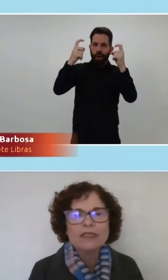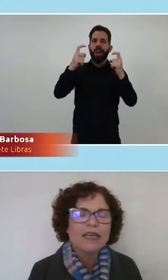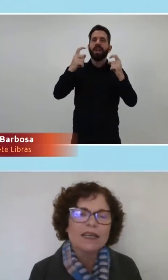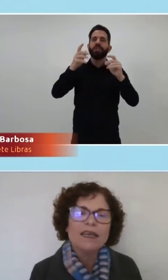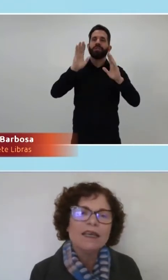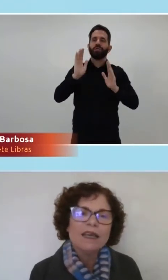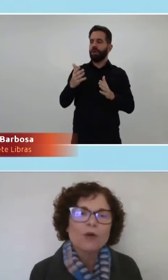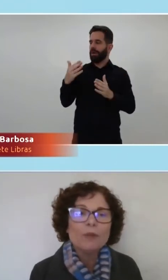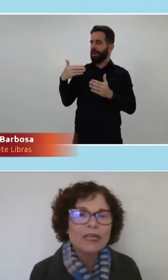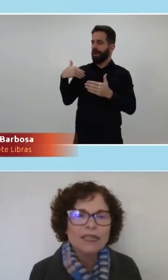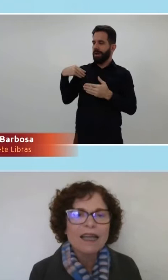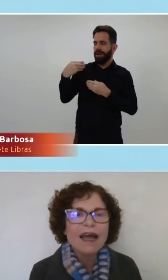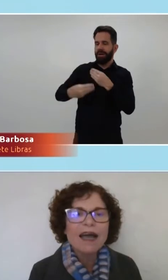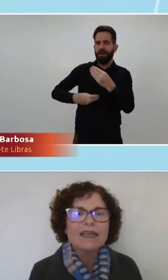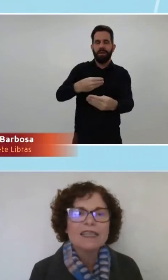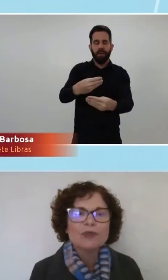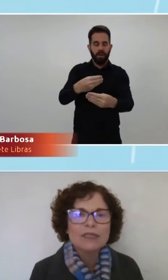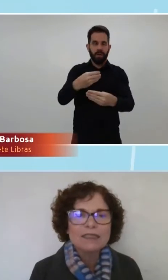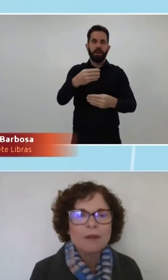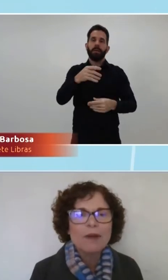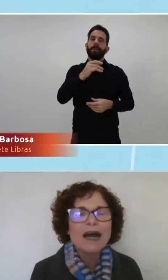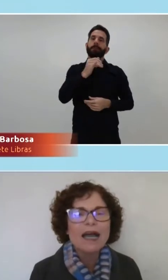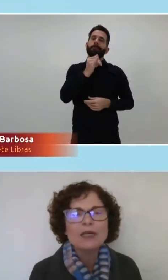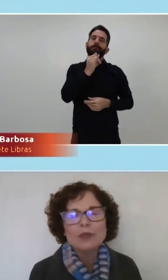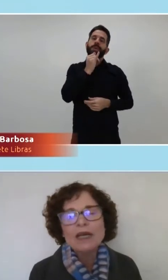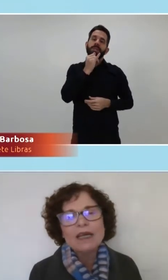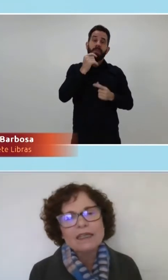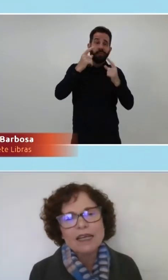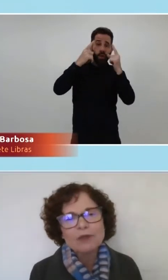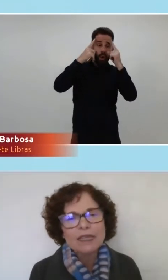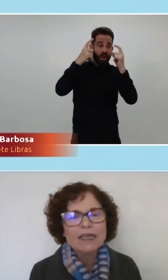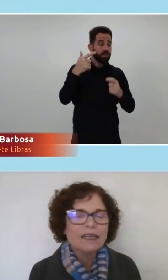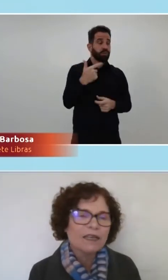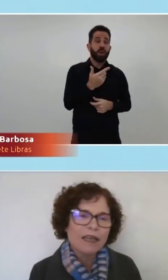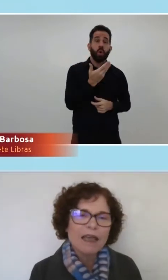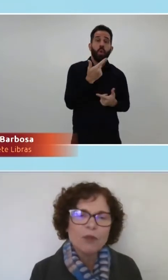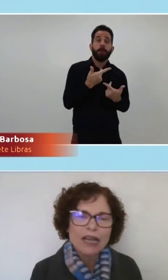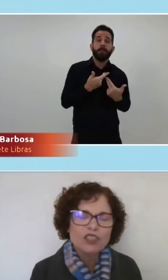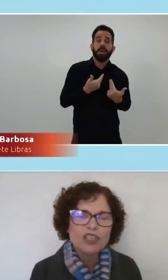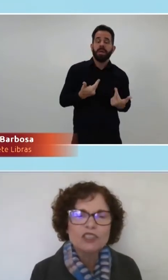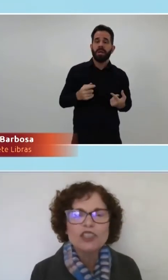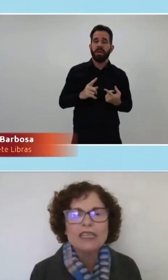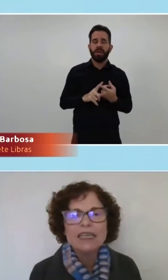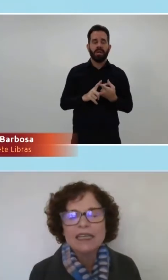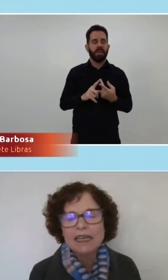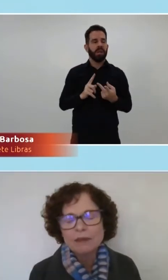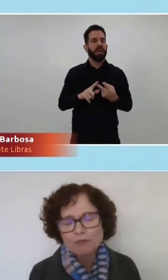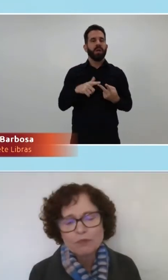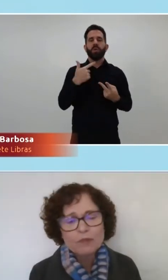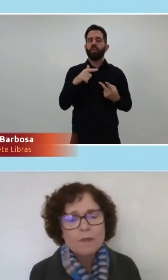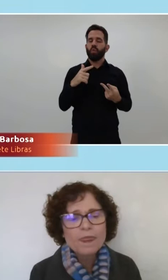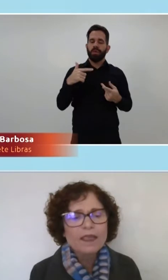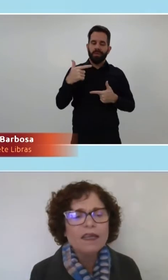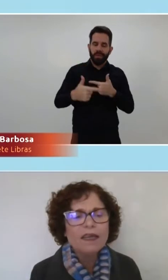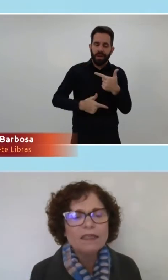não ter comida em casa, não ter trabalho, né, não ter moradia digna,